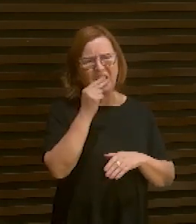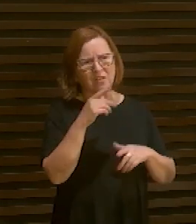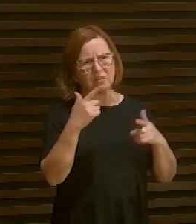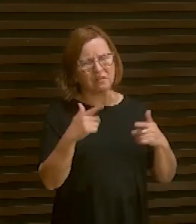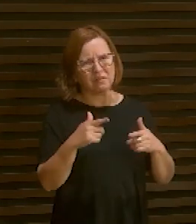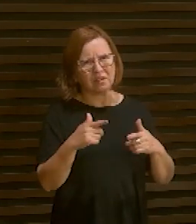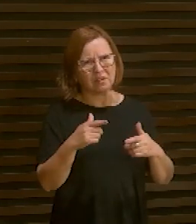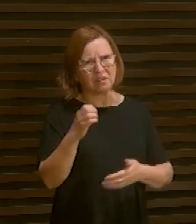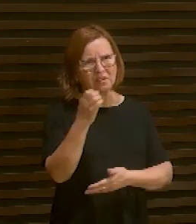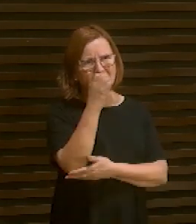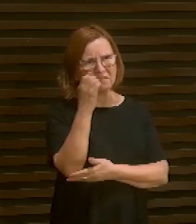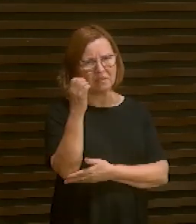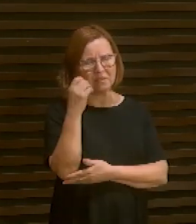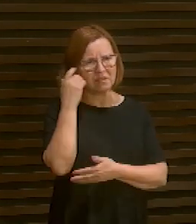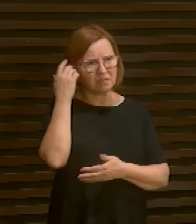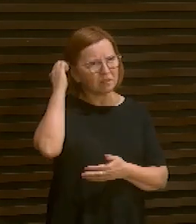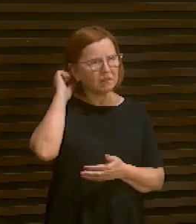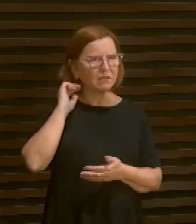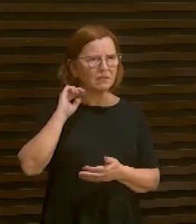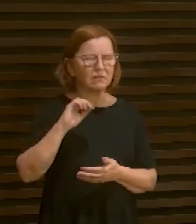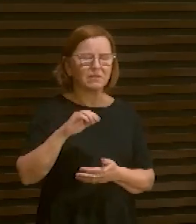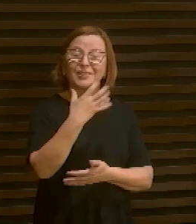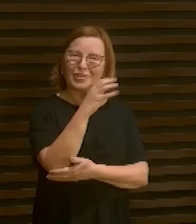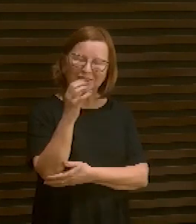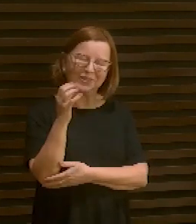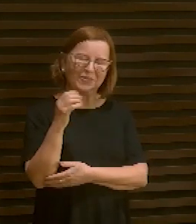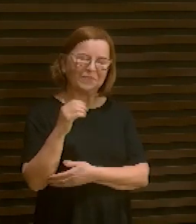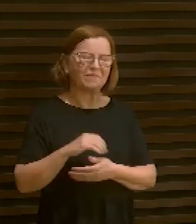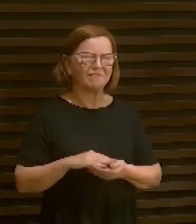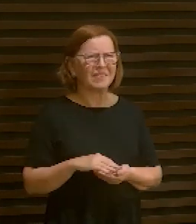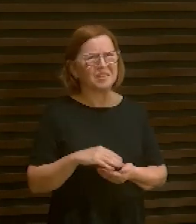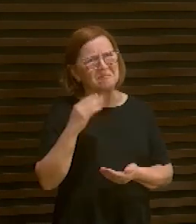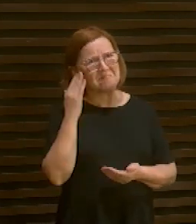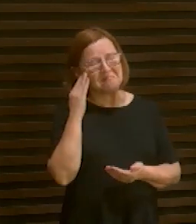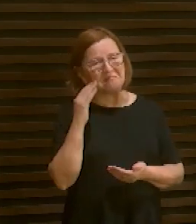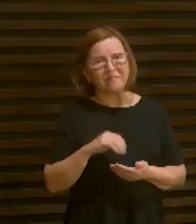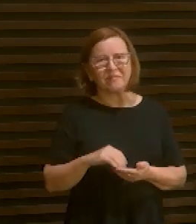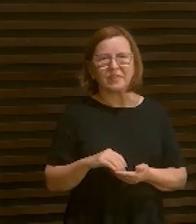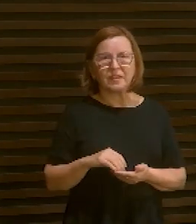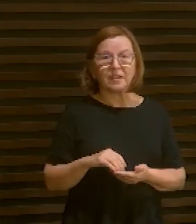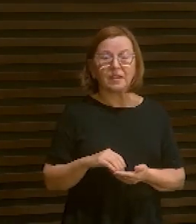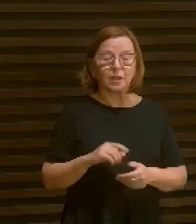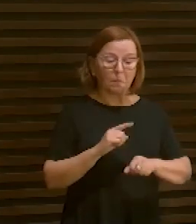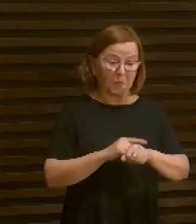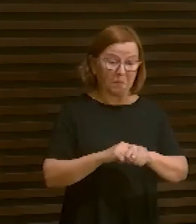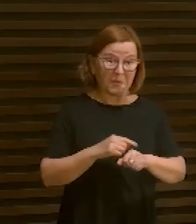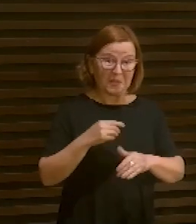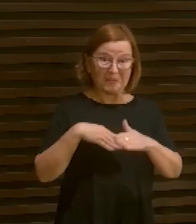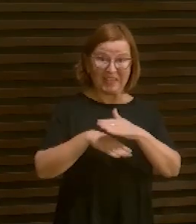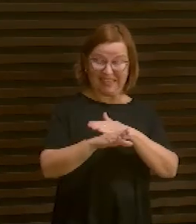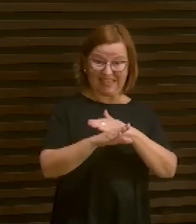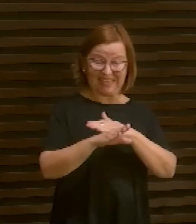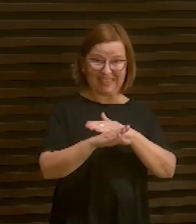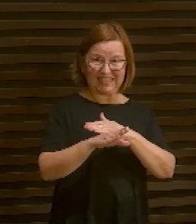do Jardim de Gordon é o mais provável, mas a gente não vai discutir isso aqui. Quando eu entrei naquele local,